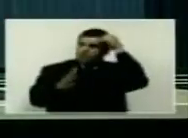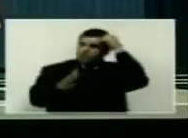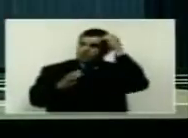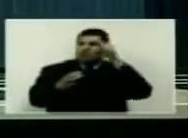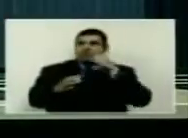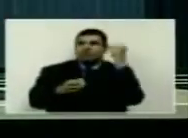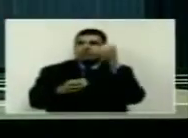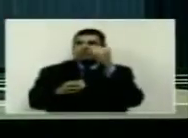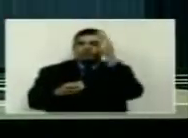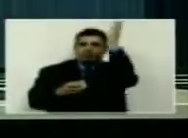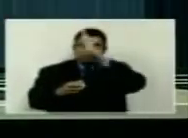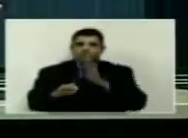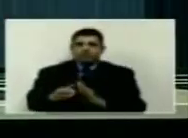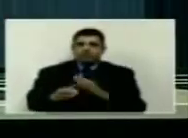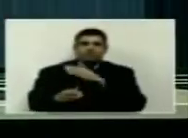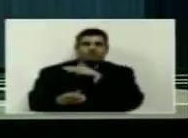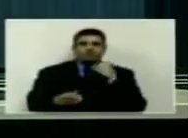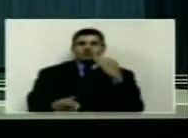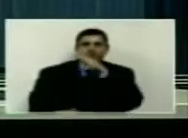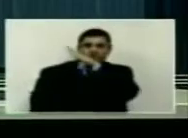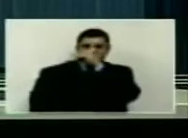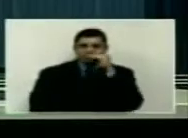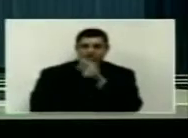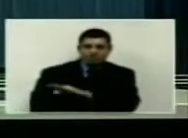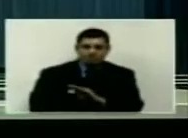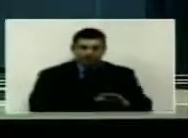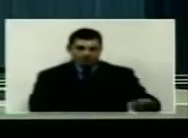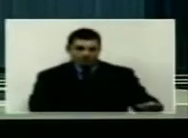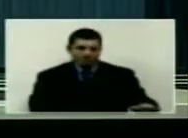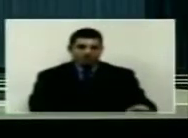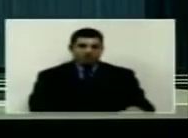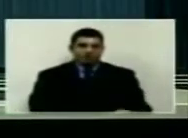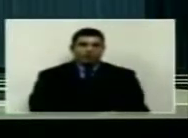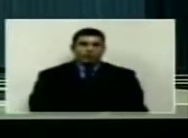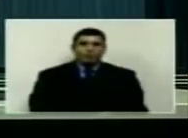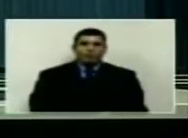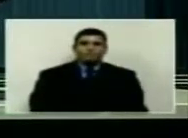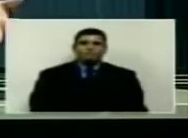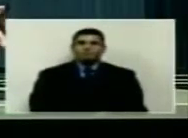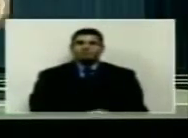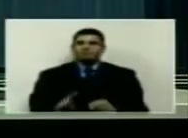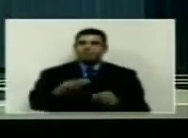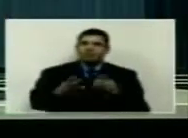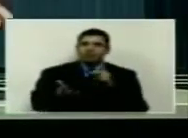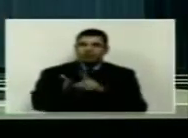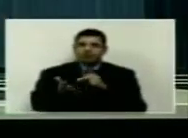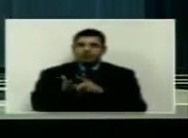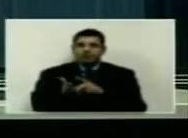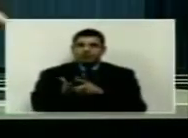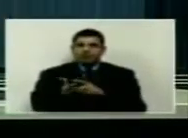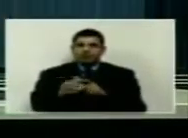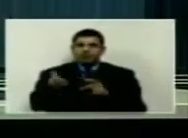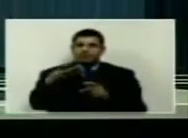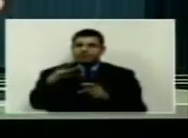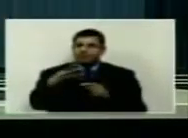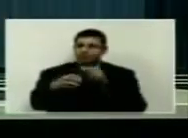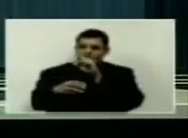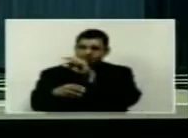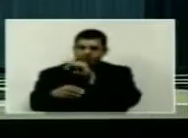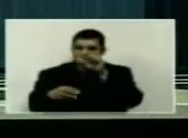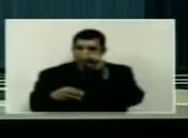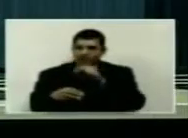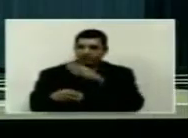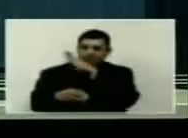é o campeão nacional de mortalidade infantil? Ou não é verdade que 14% das